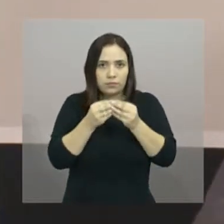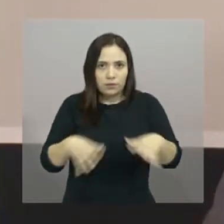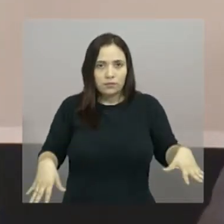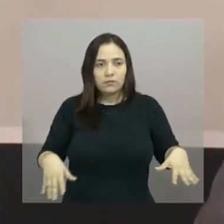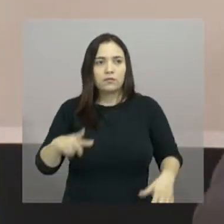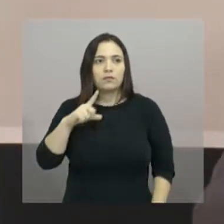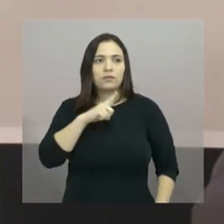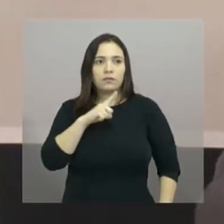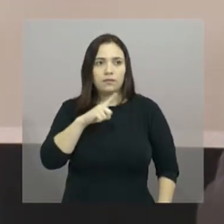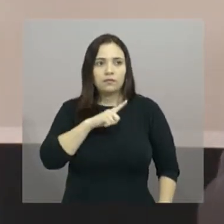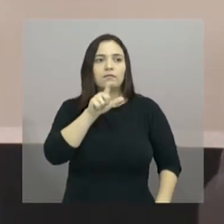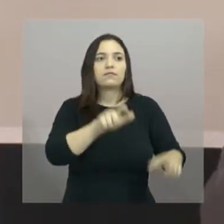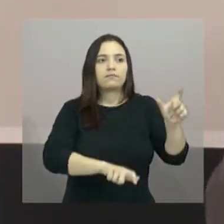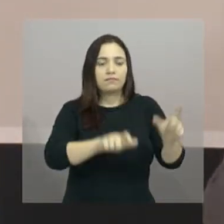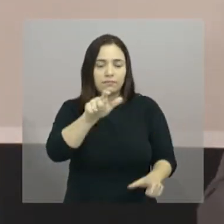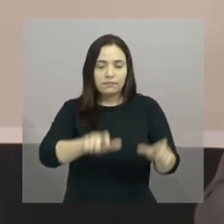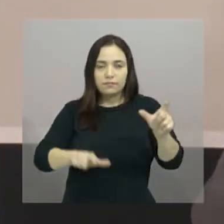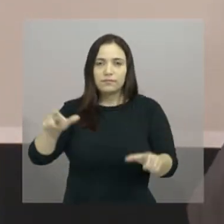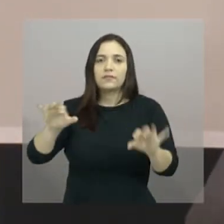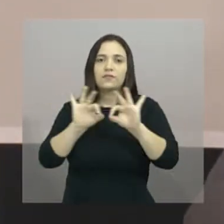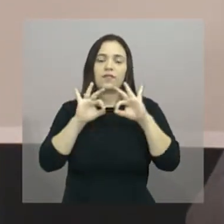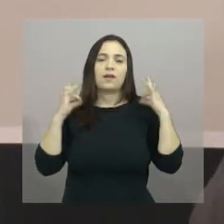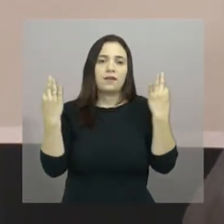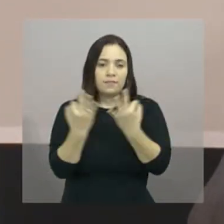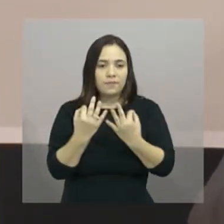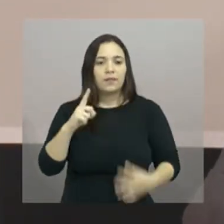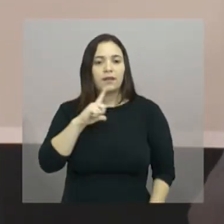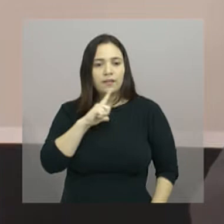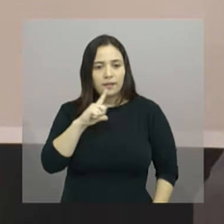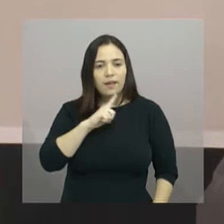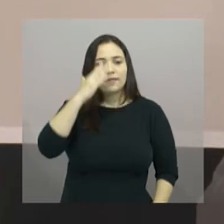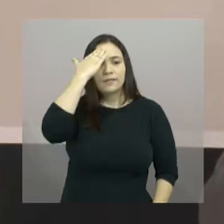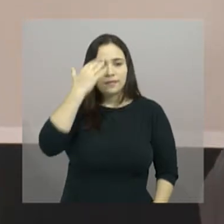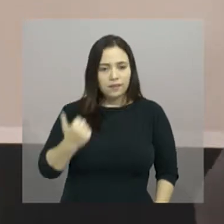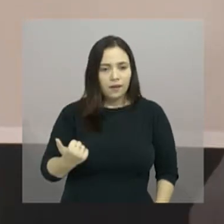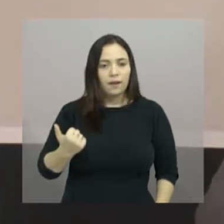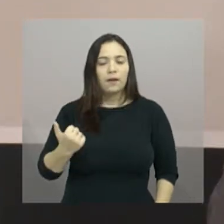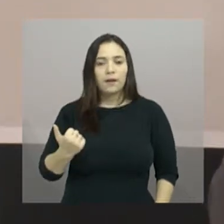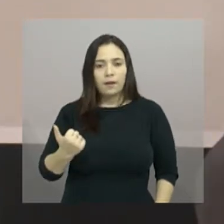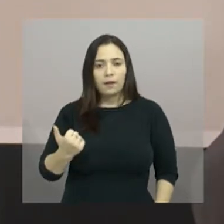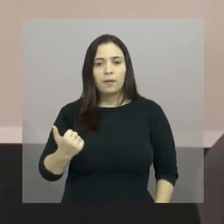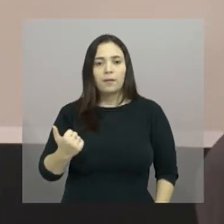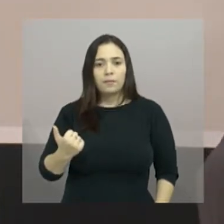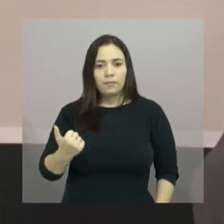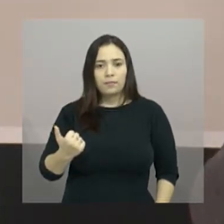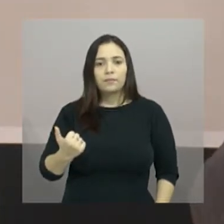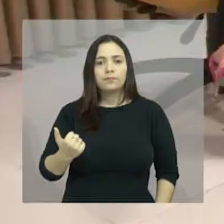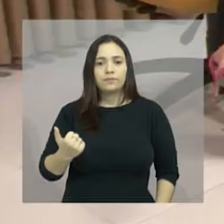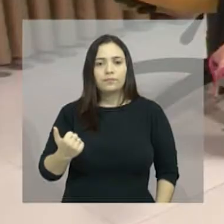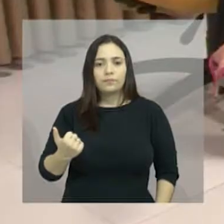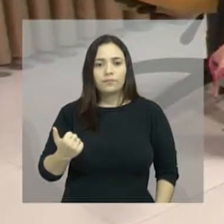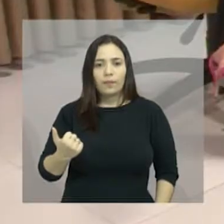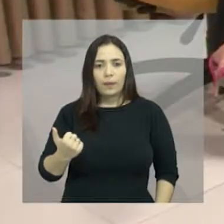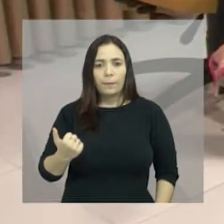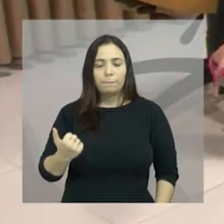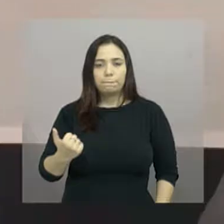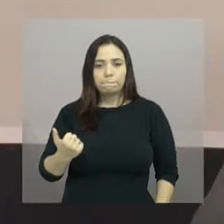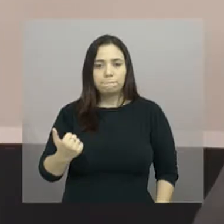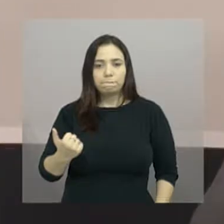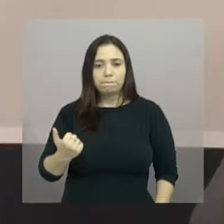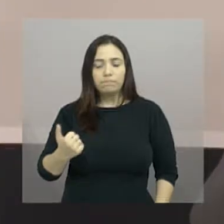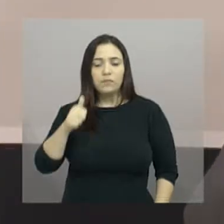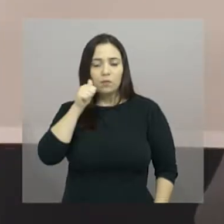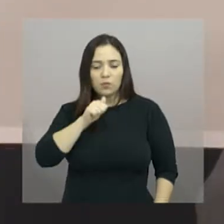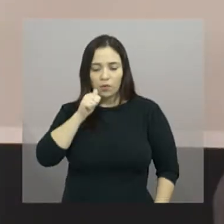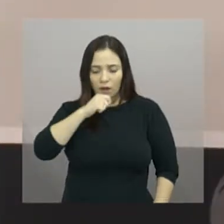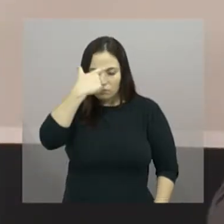na família que teve isso, sabe o quanto que isso, ele mexe não só com o físico da